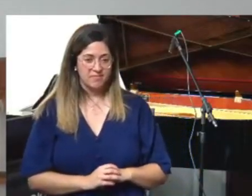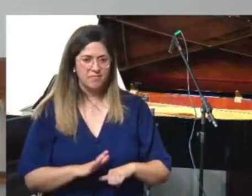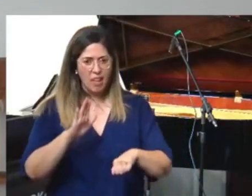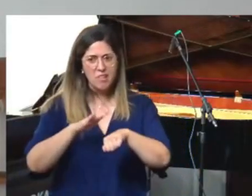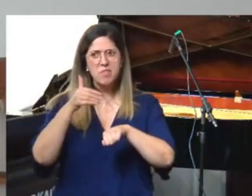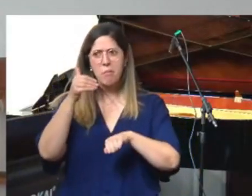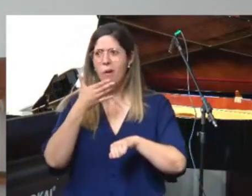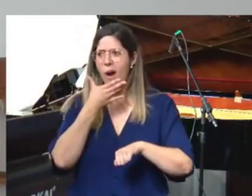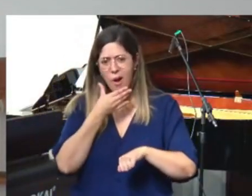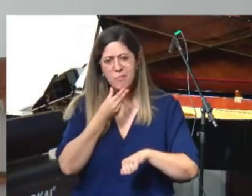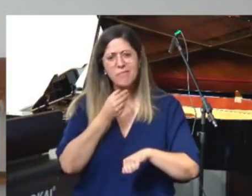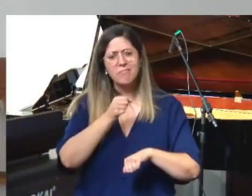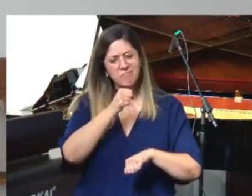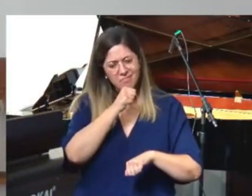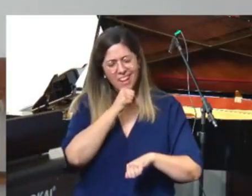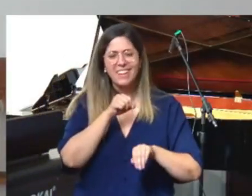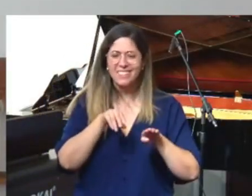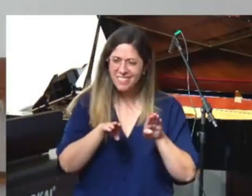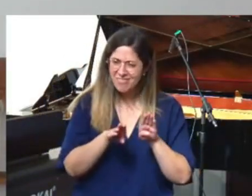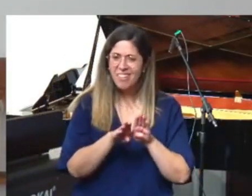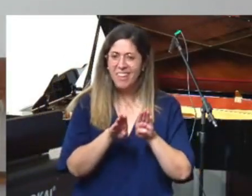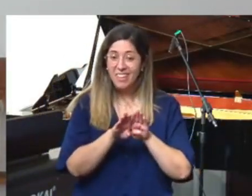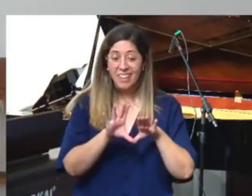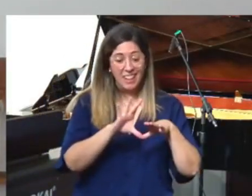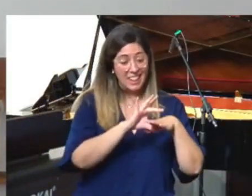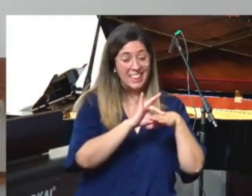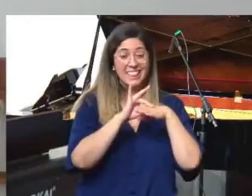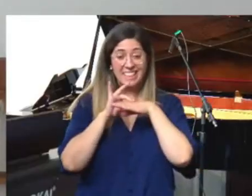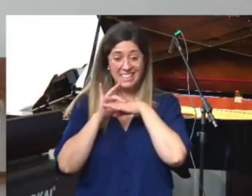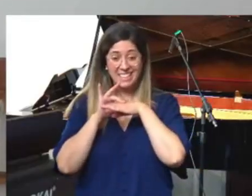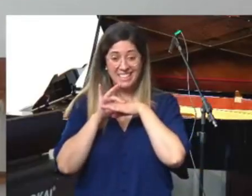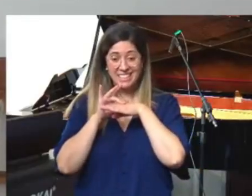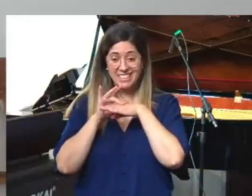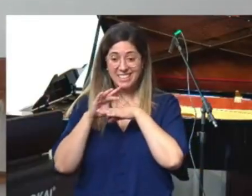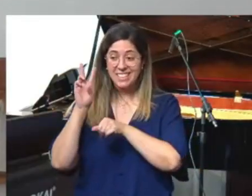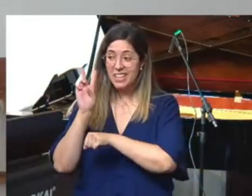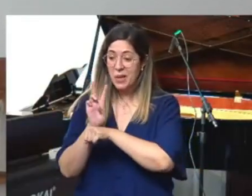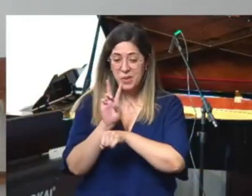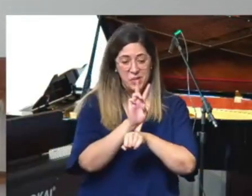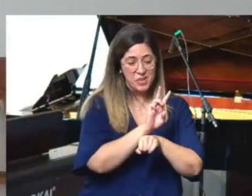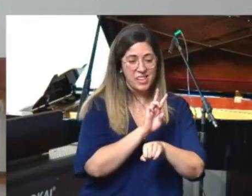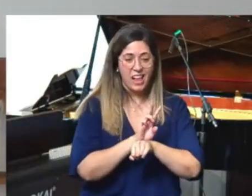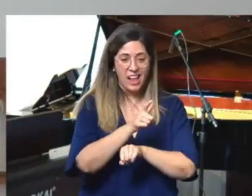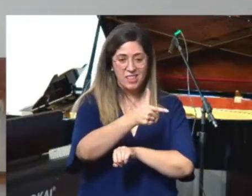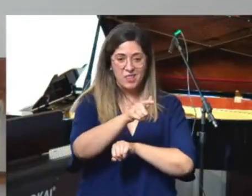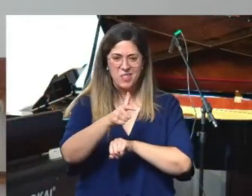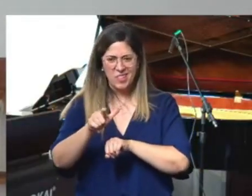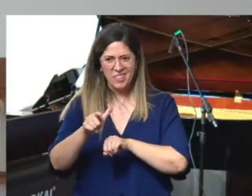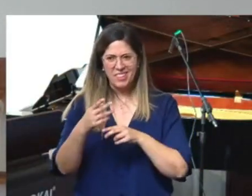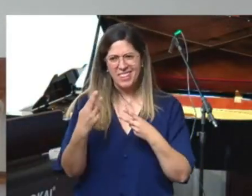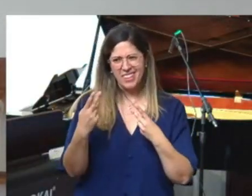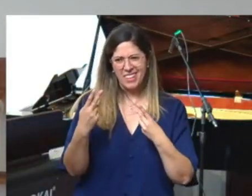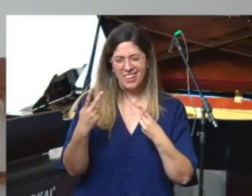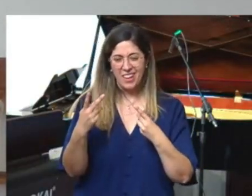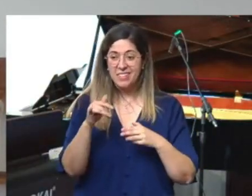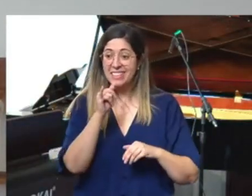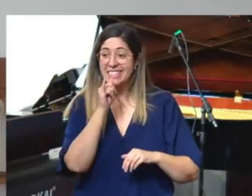Deus chama homens a liderarem o pastoreio na igreja, a